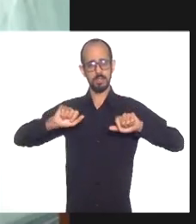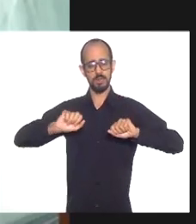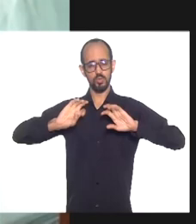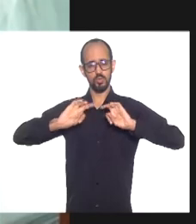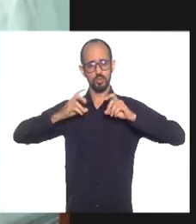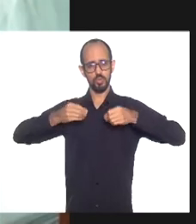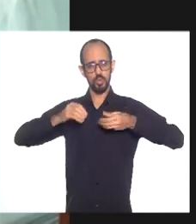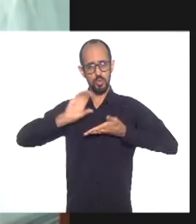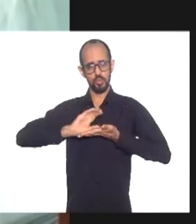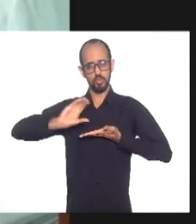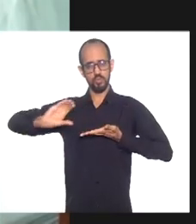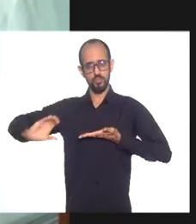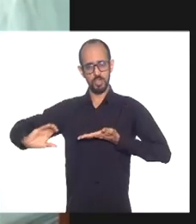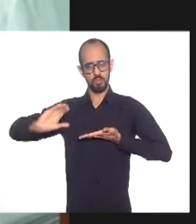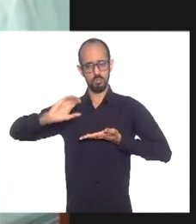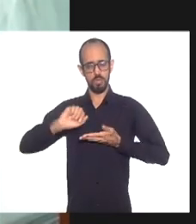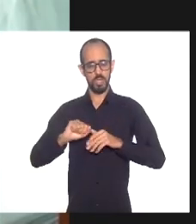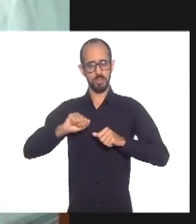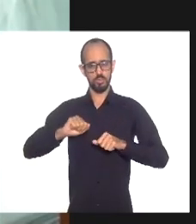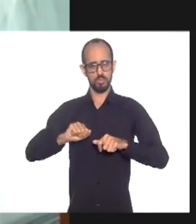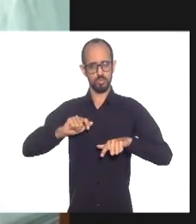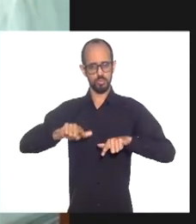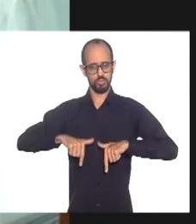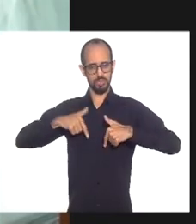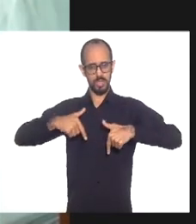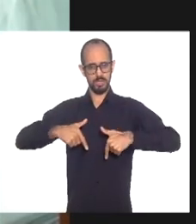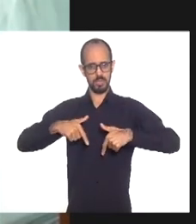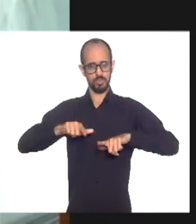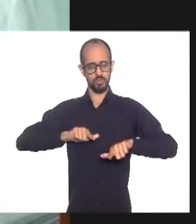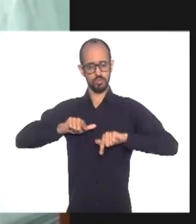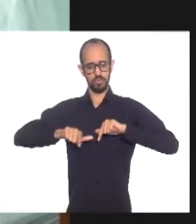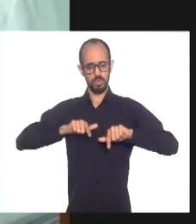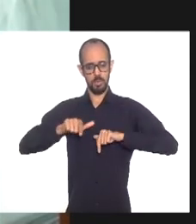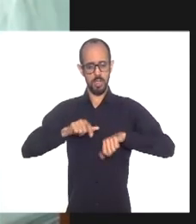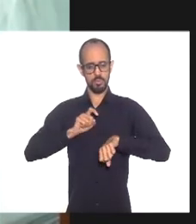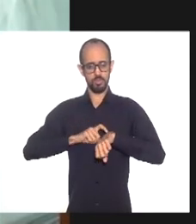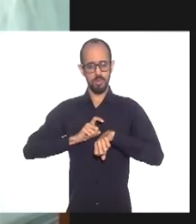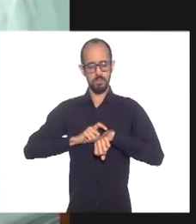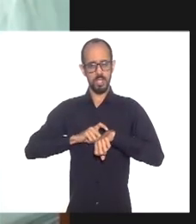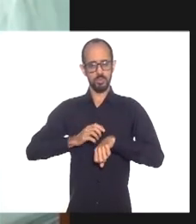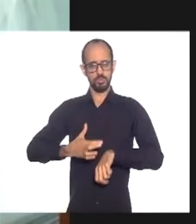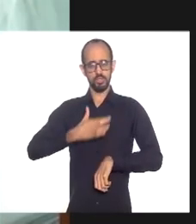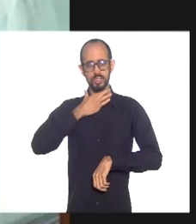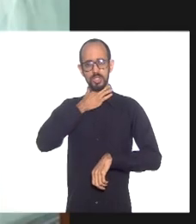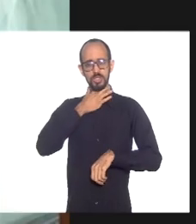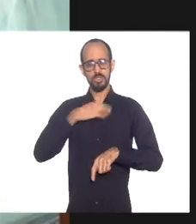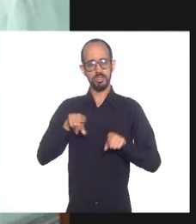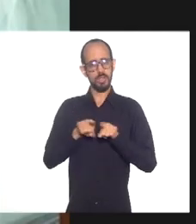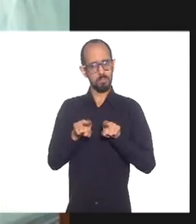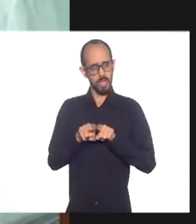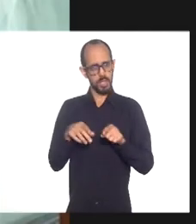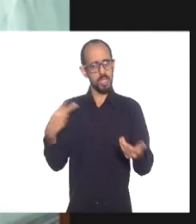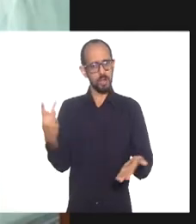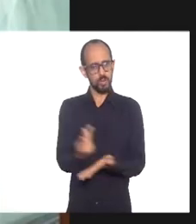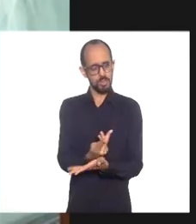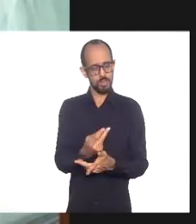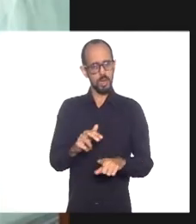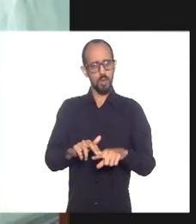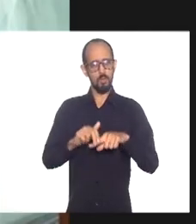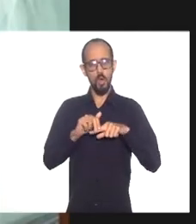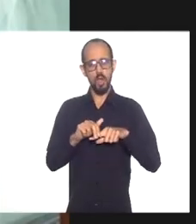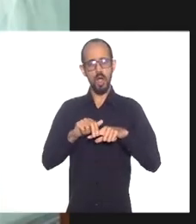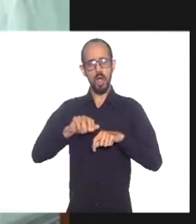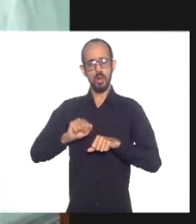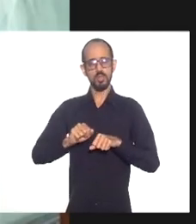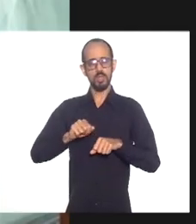seus investimentos, né, dos momentos difíceis que ela também passou em razão da